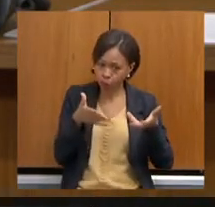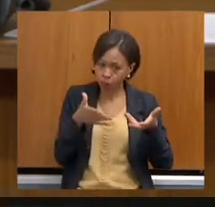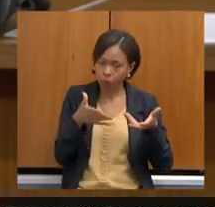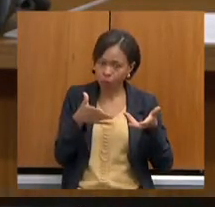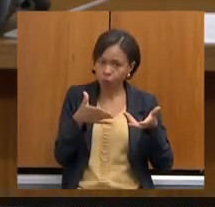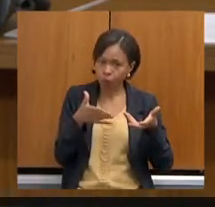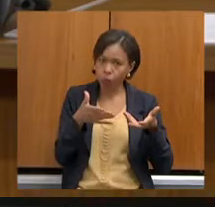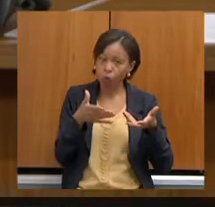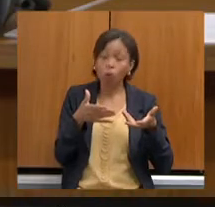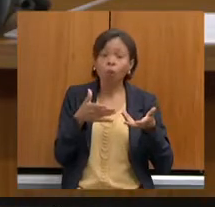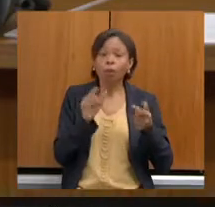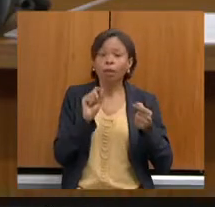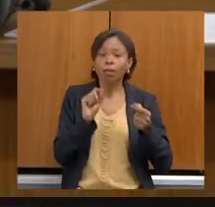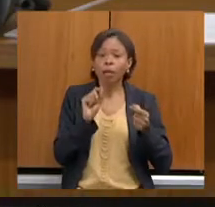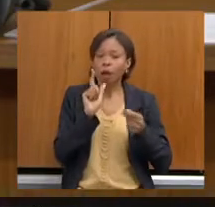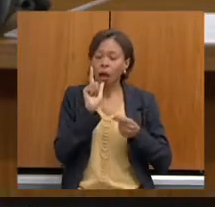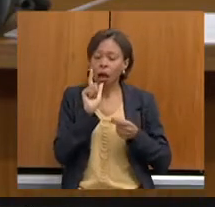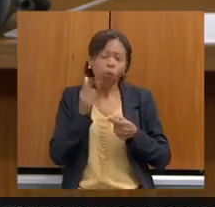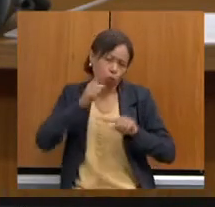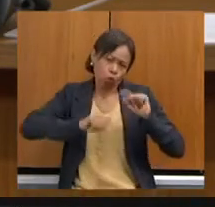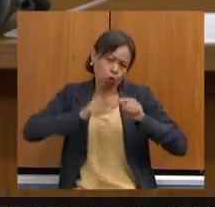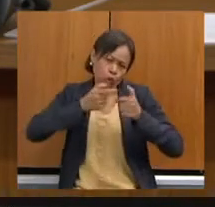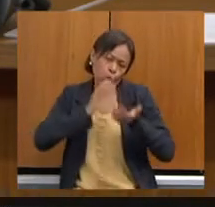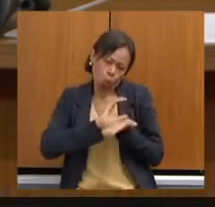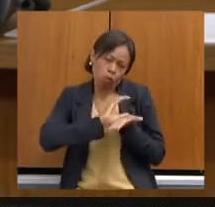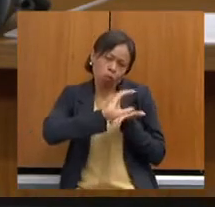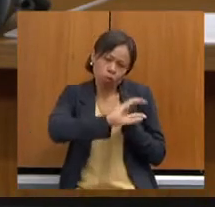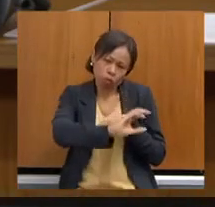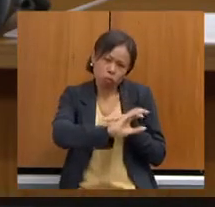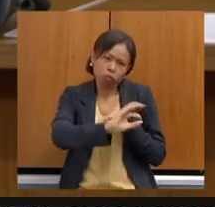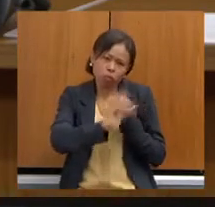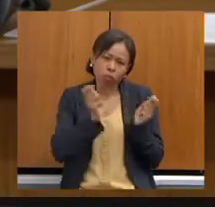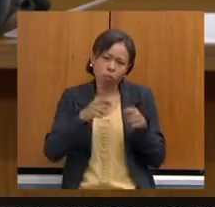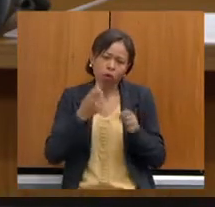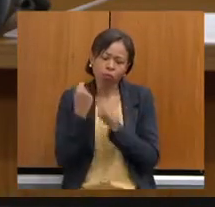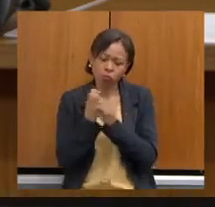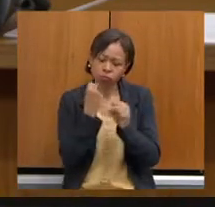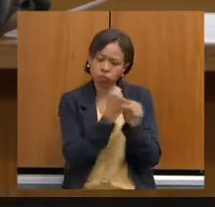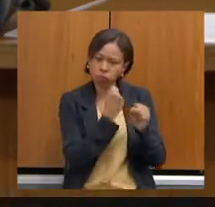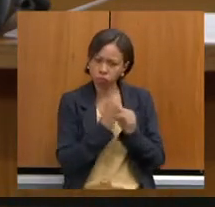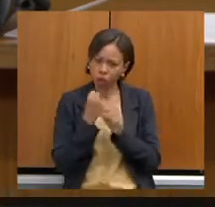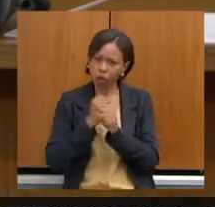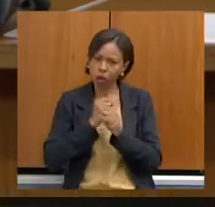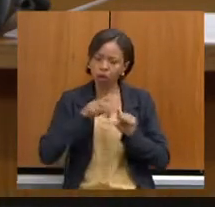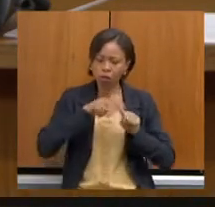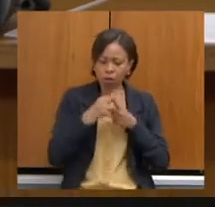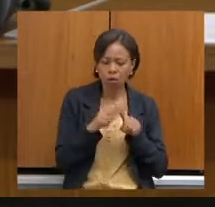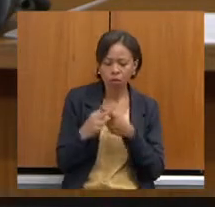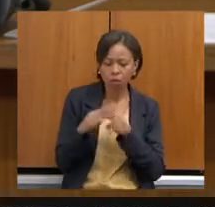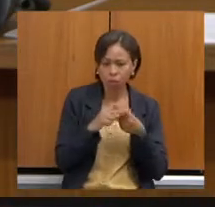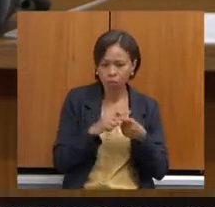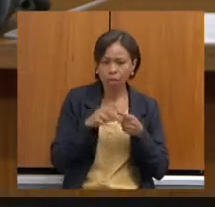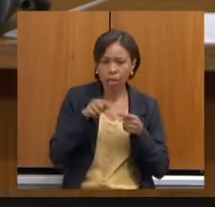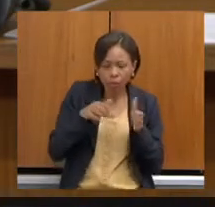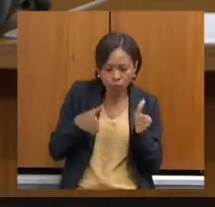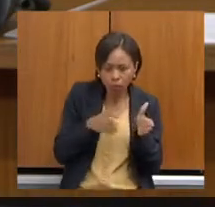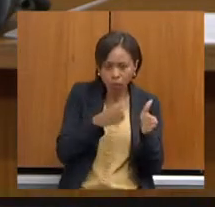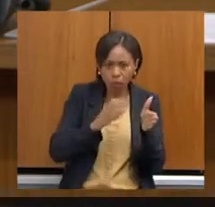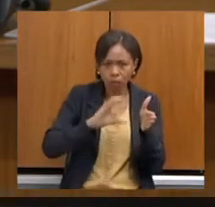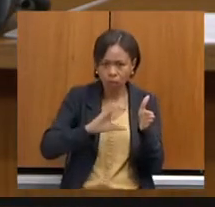digidois para que os recursos possam ser repassadas por que o dizer se oculta a obra de o canal cp3